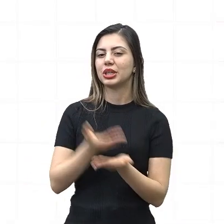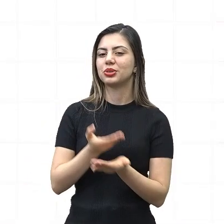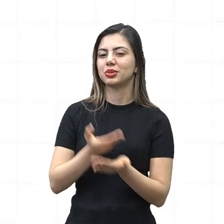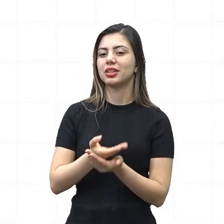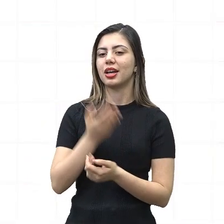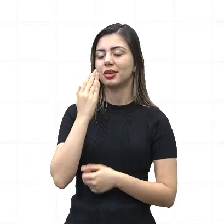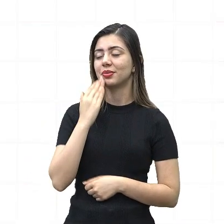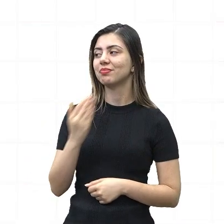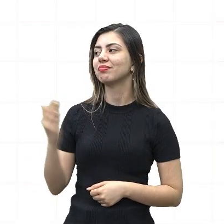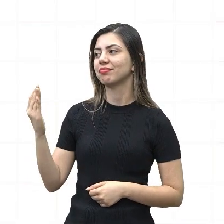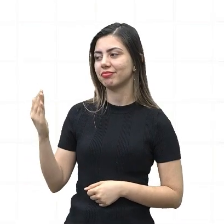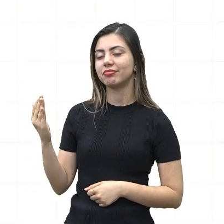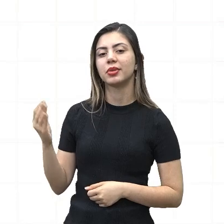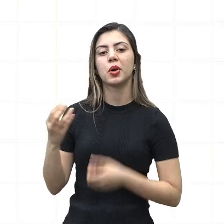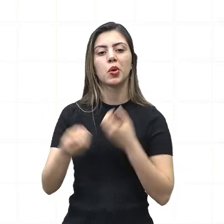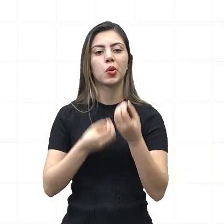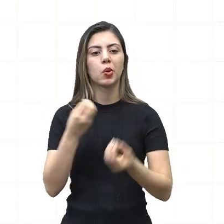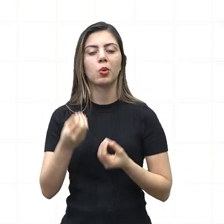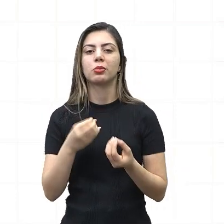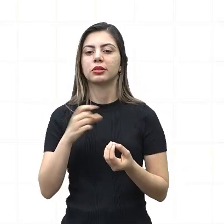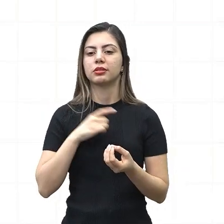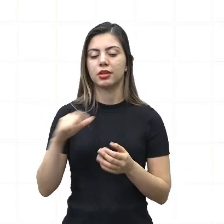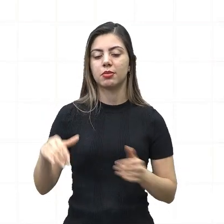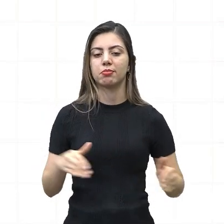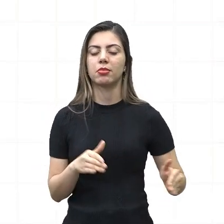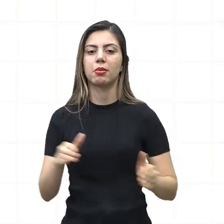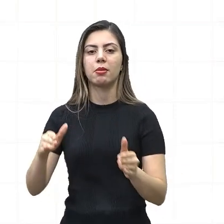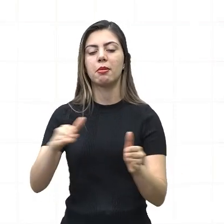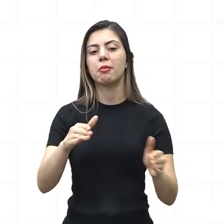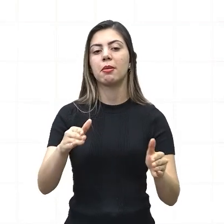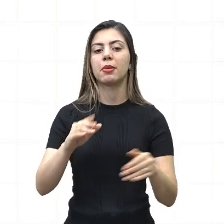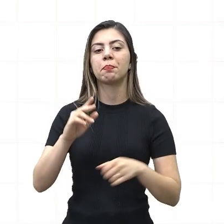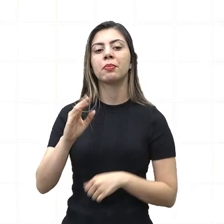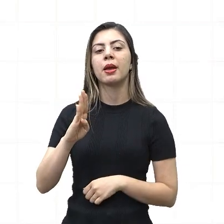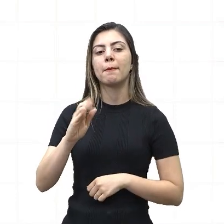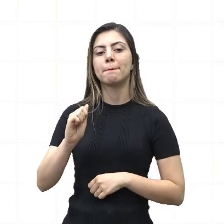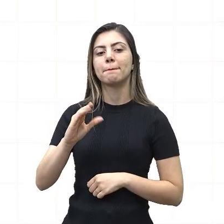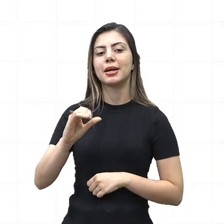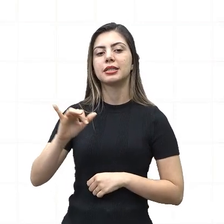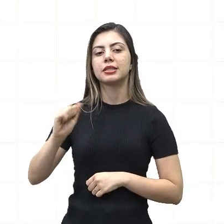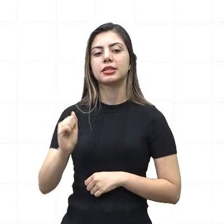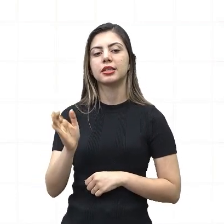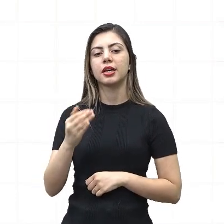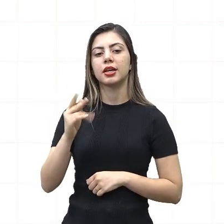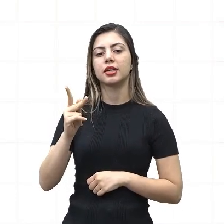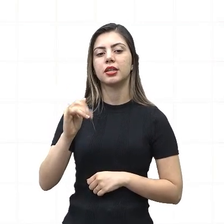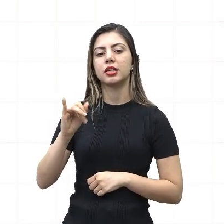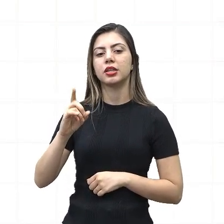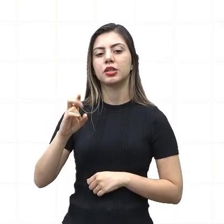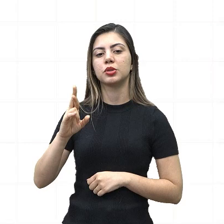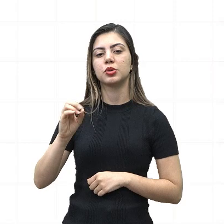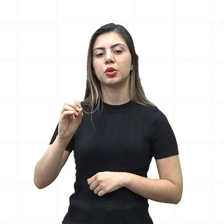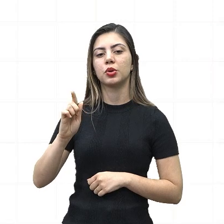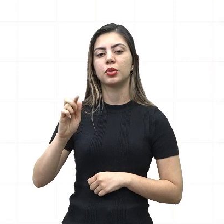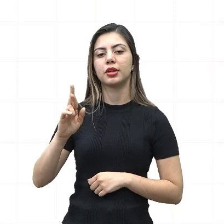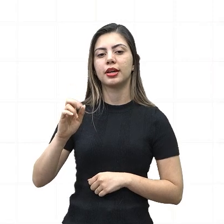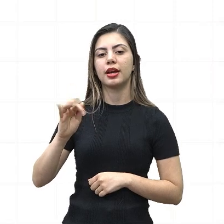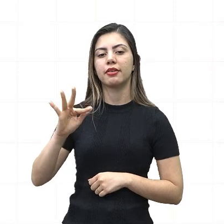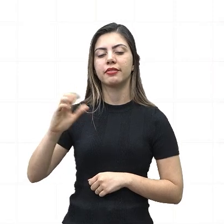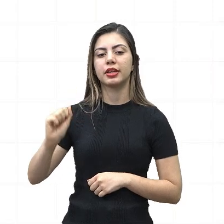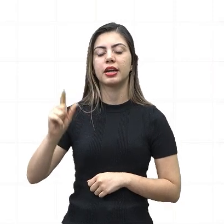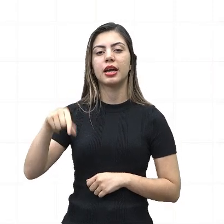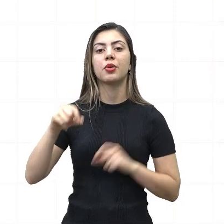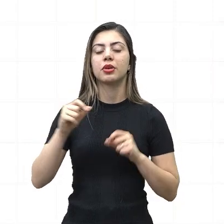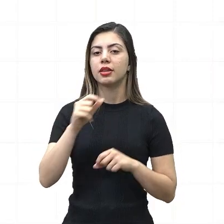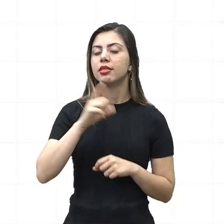vocês já estudaram aqui que uma bacia hidrográfica é um conjunto que envolve os rios, o rio principal, os afluentes